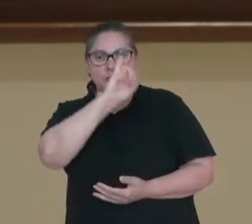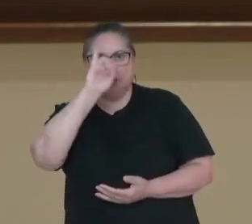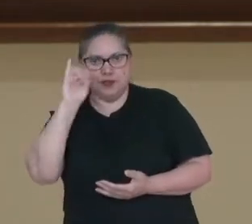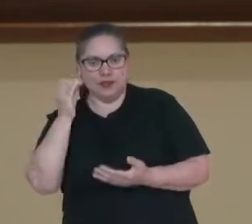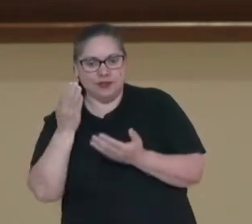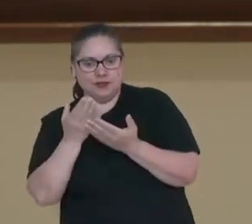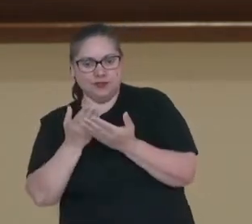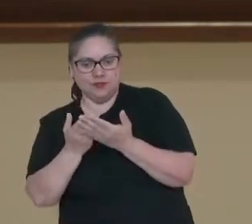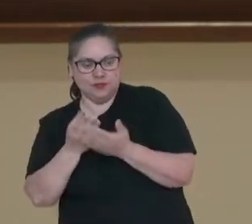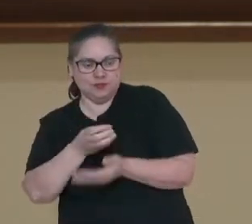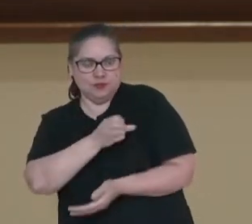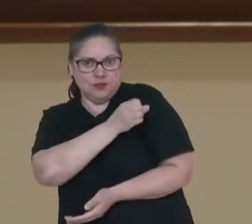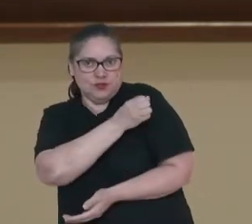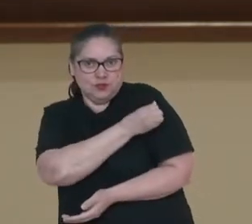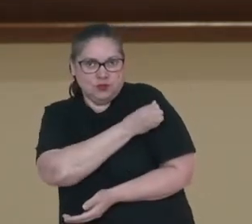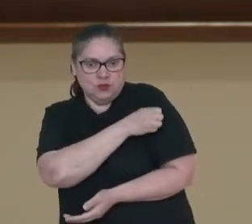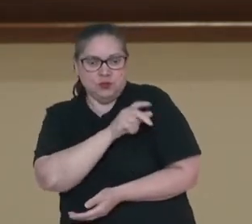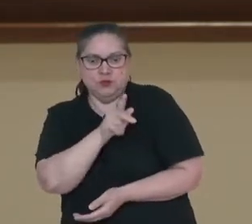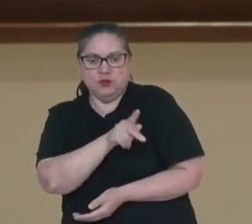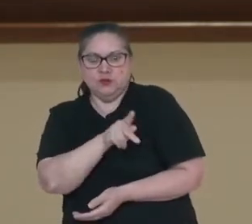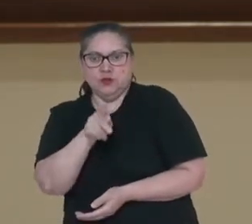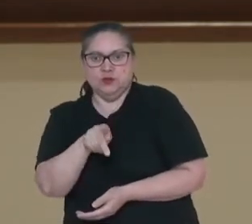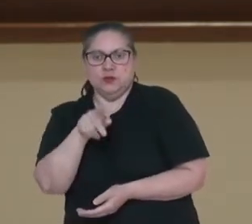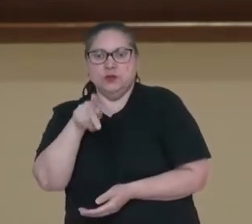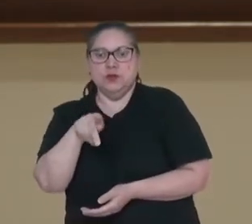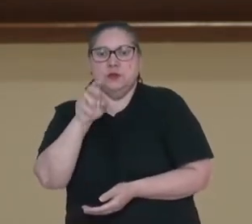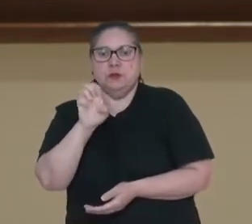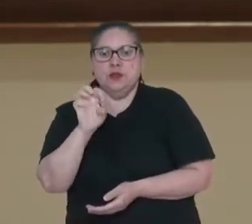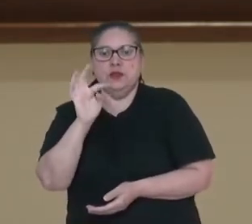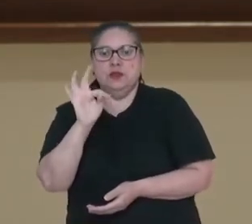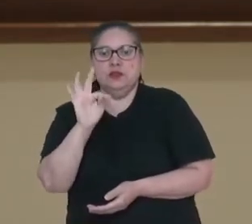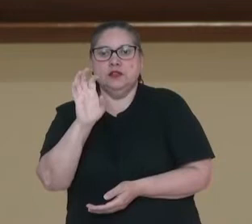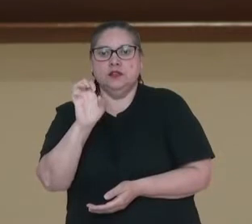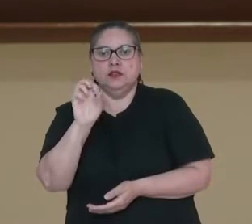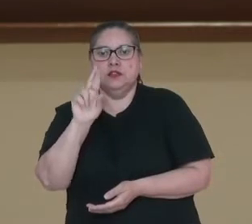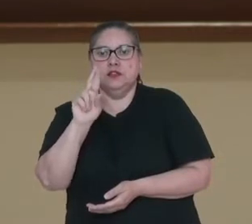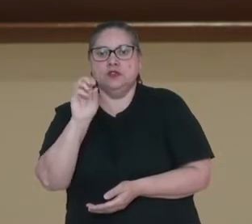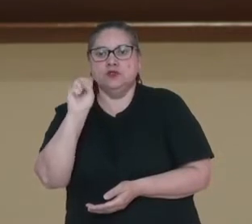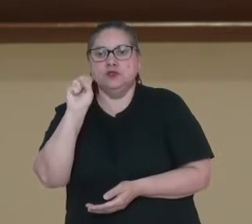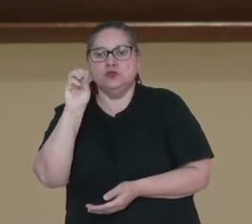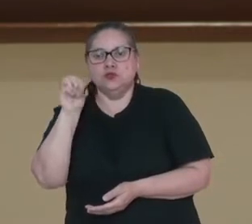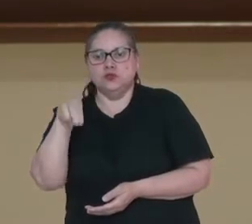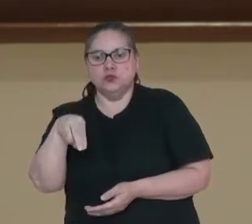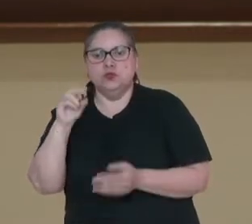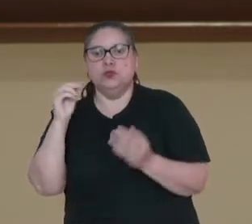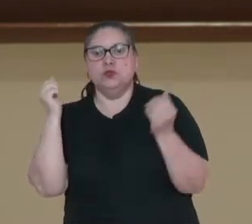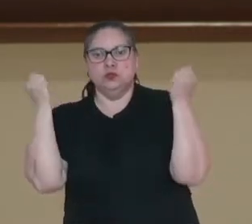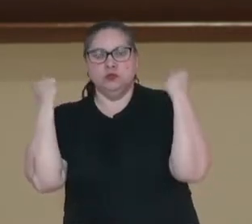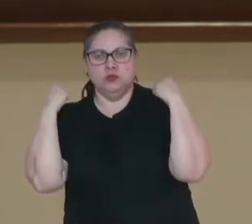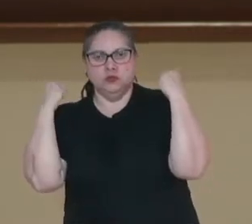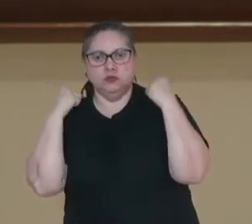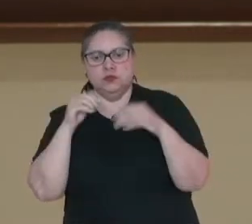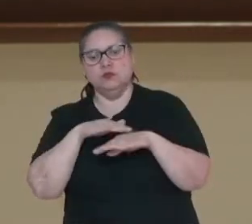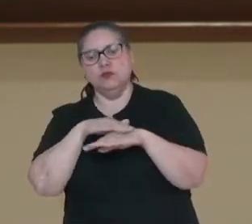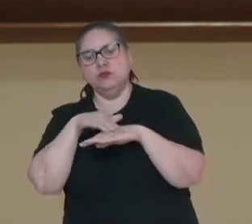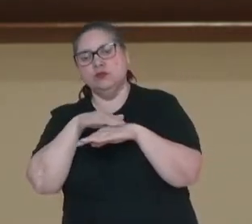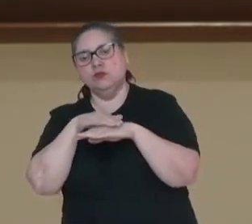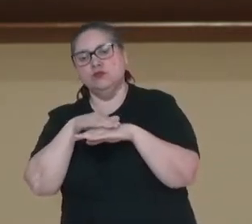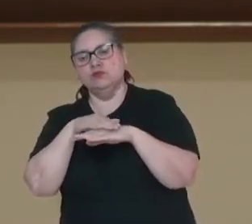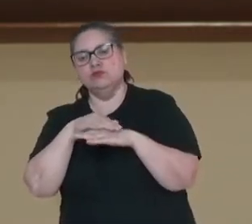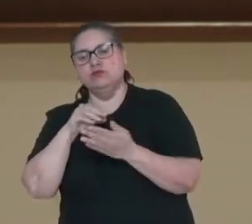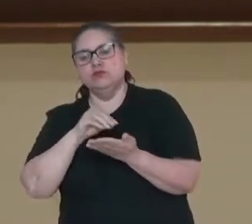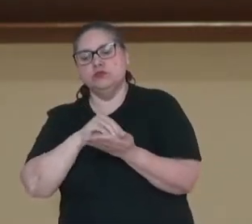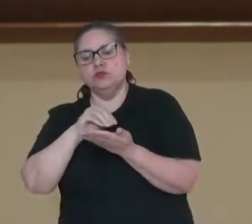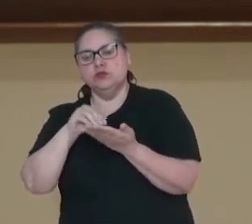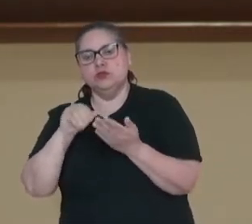Olá, pessoal do sexto ano. Aqui é o professor Peterson da disciplina de Educação Física e quero conversar com vocês sobre os